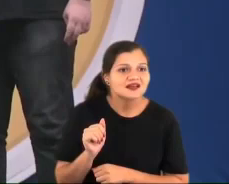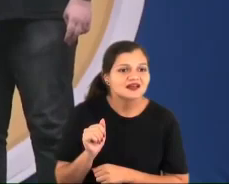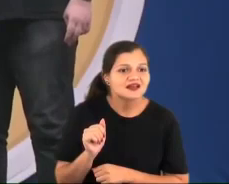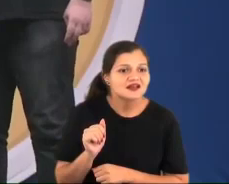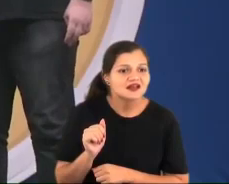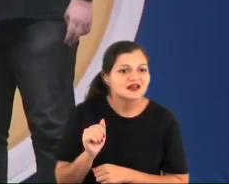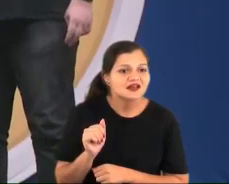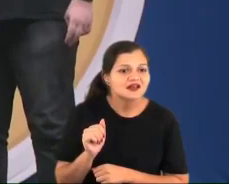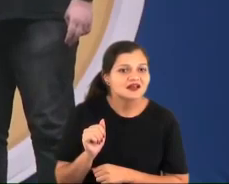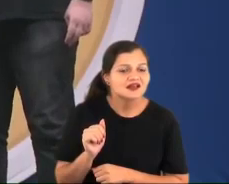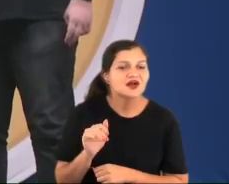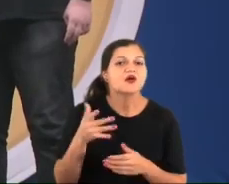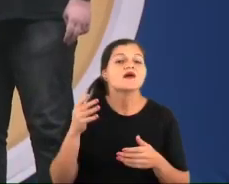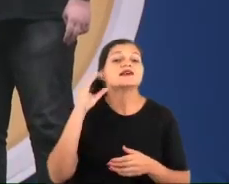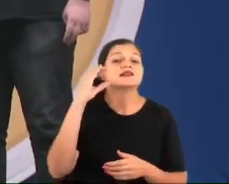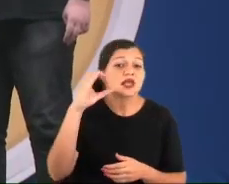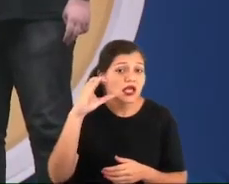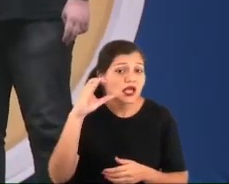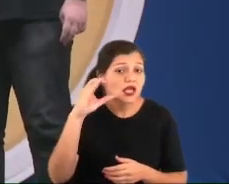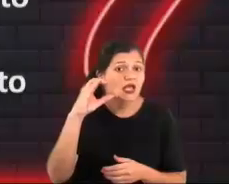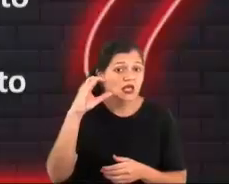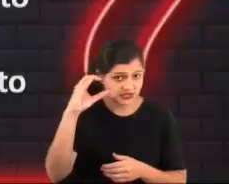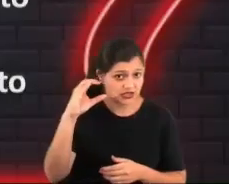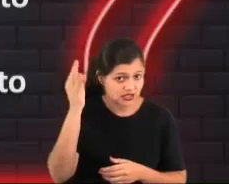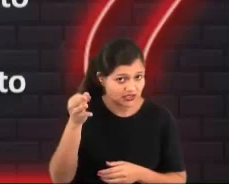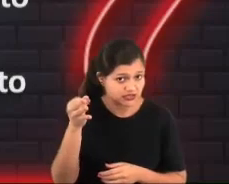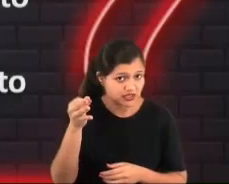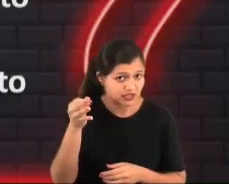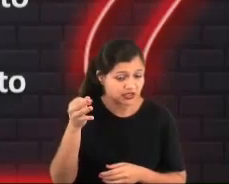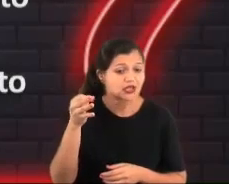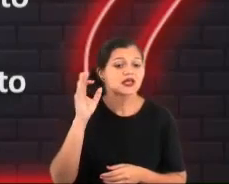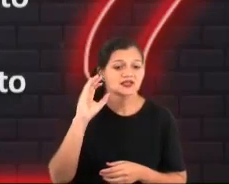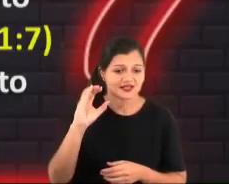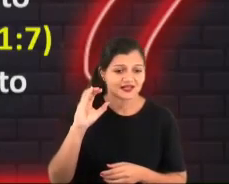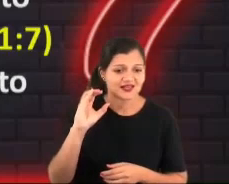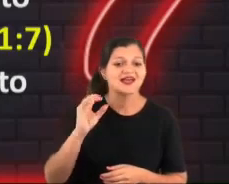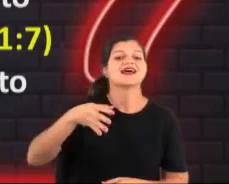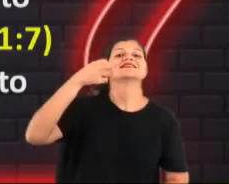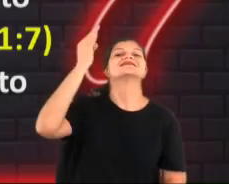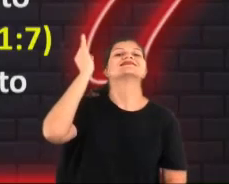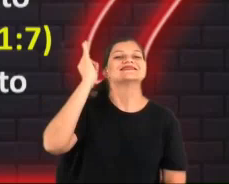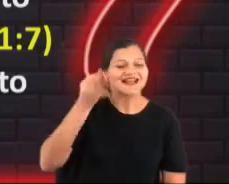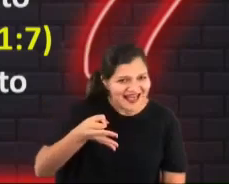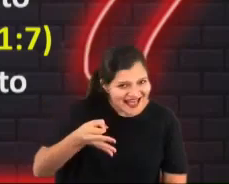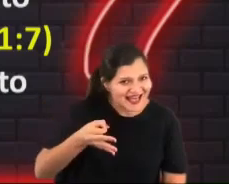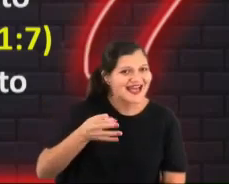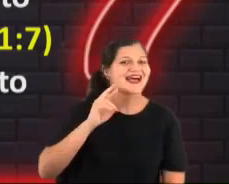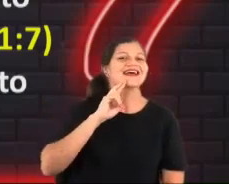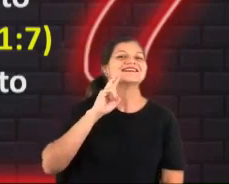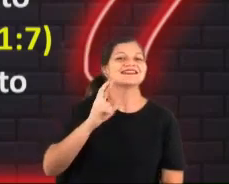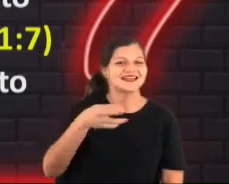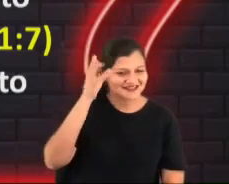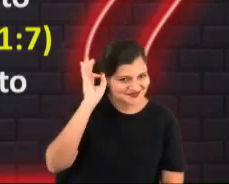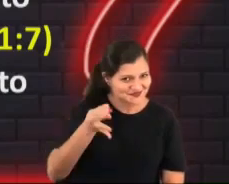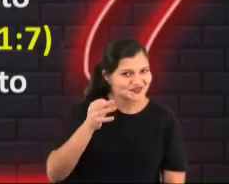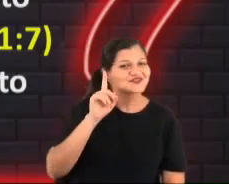C de cachorro, é isso mesmo? Isso. E a resposta está certa, a resposta,